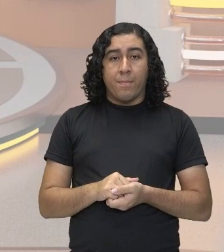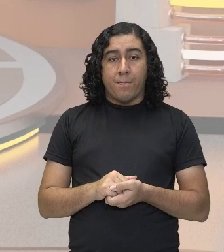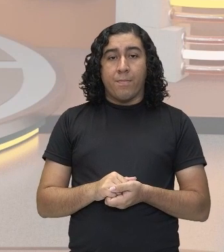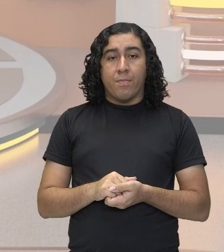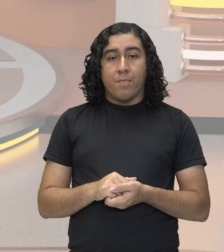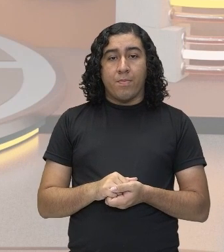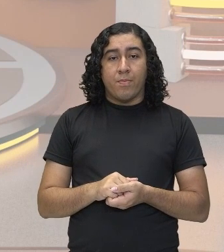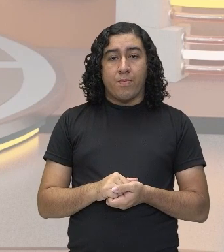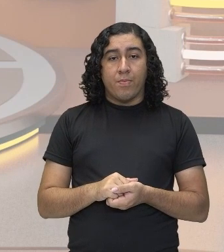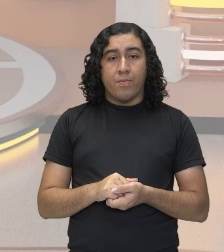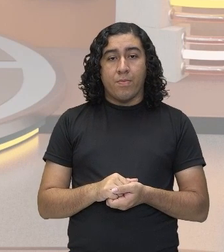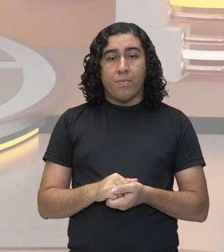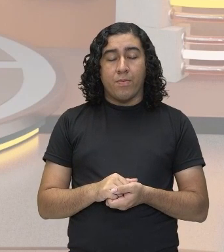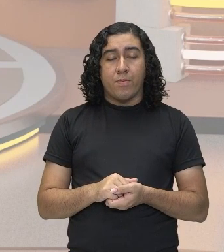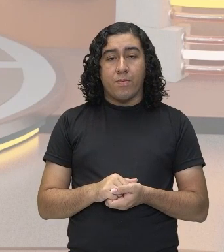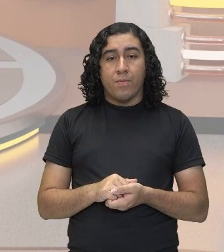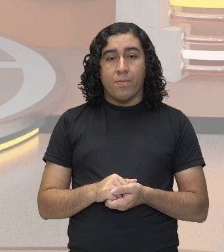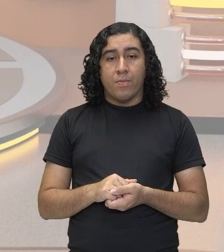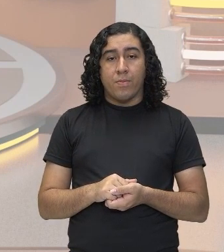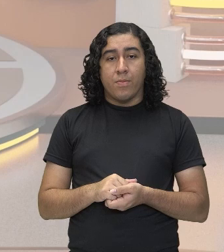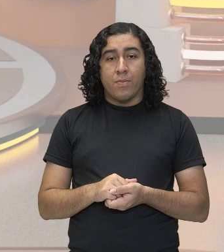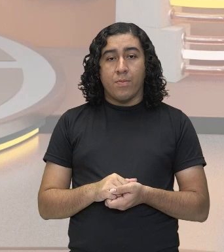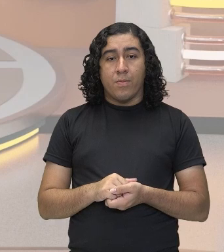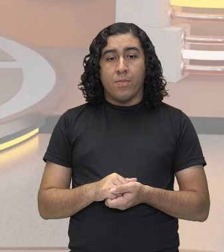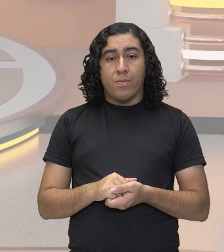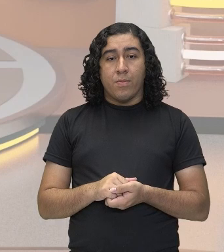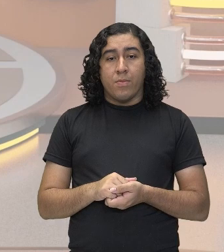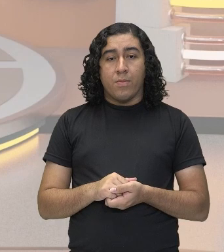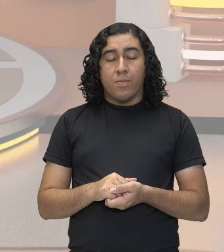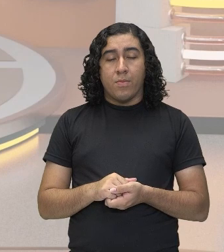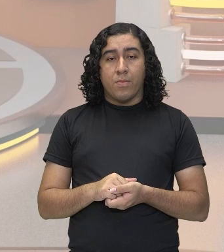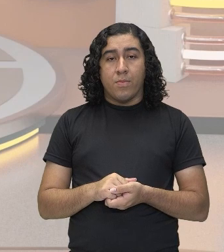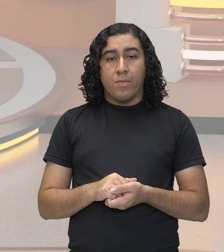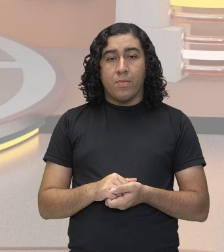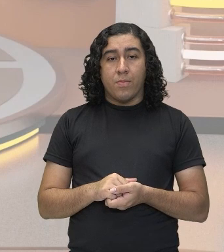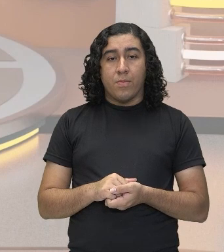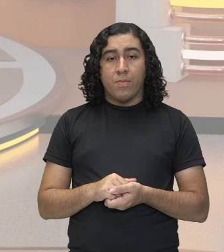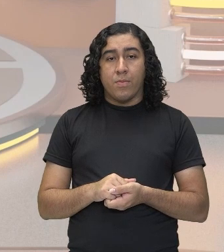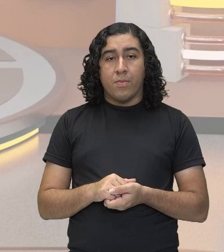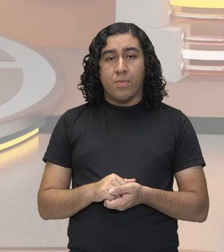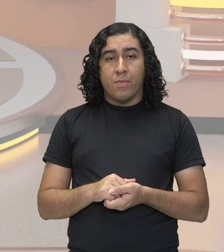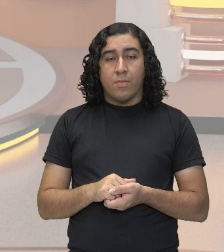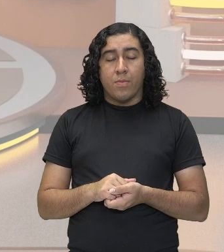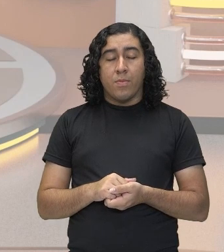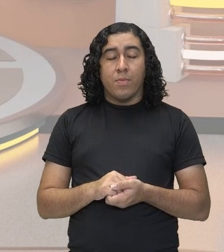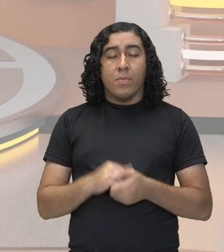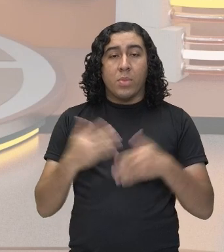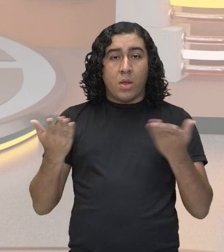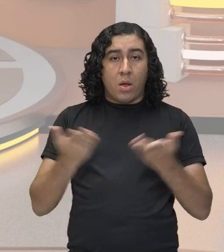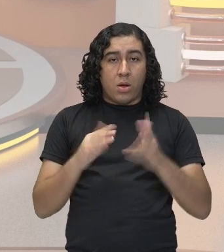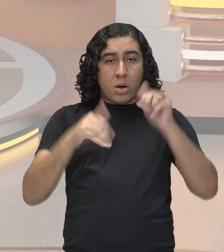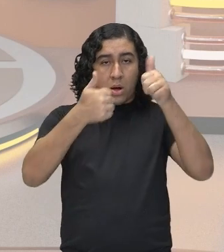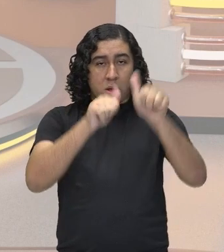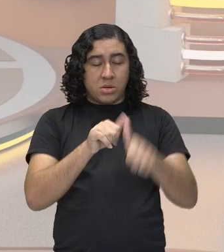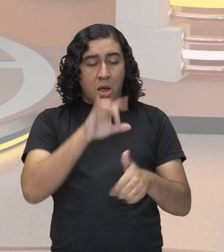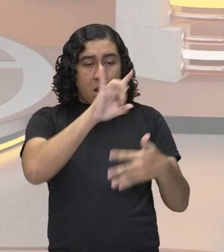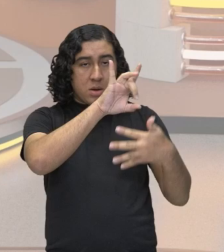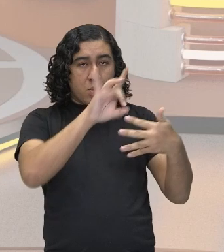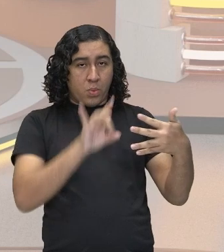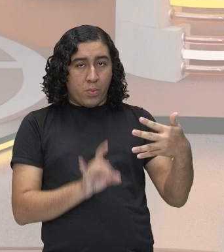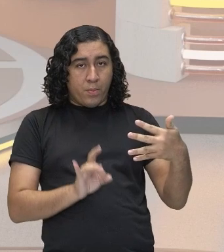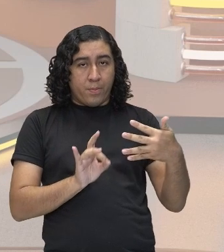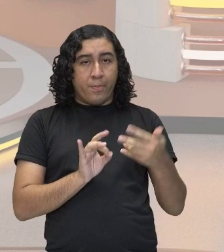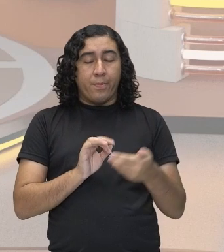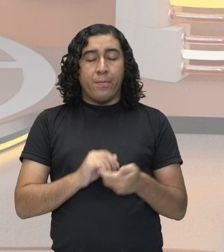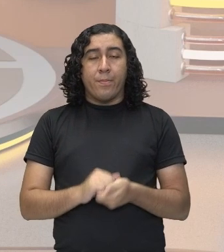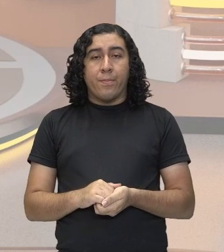para a filosofia. Então vamos agora verificar, analisar cada um desses conceitos, desses elementos